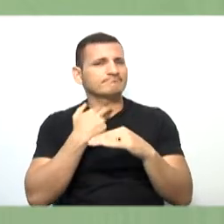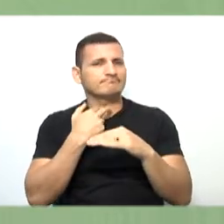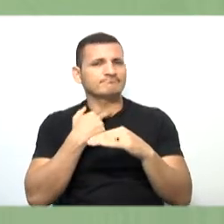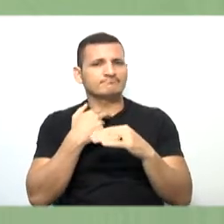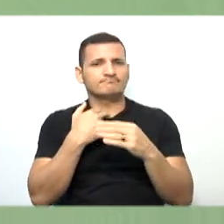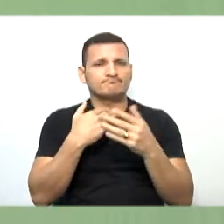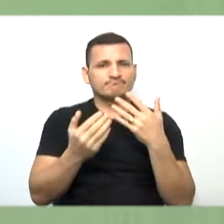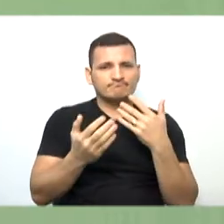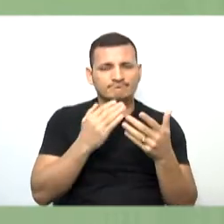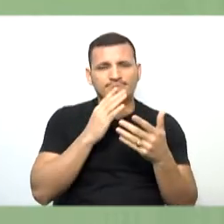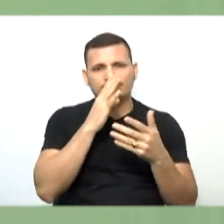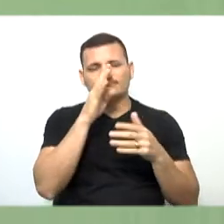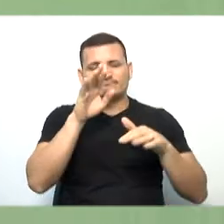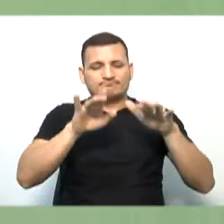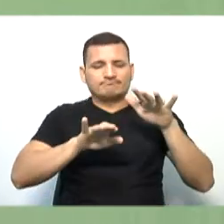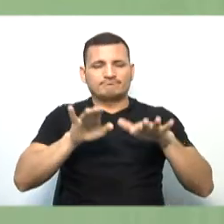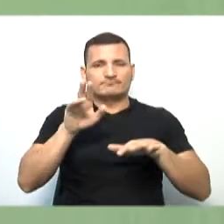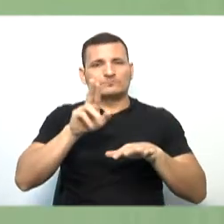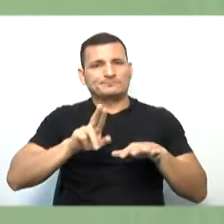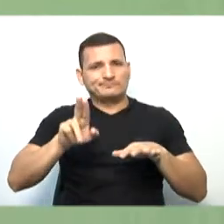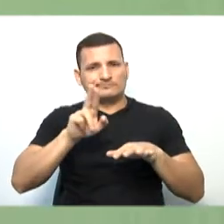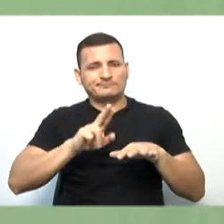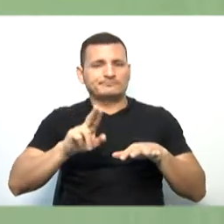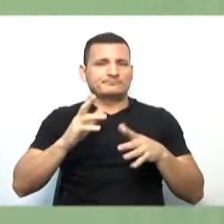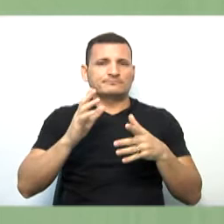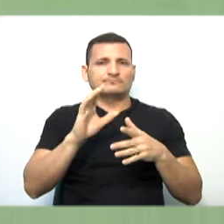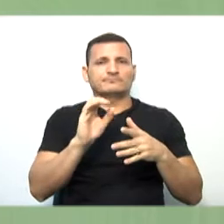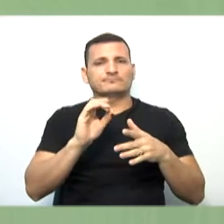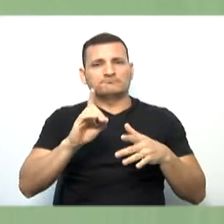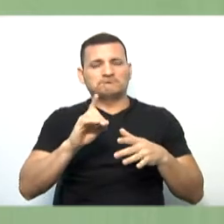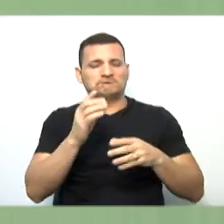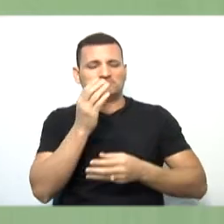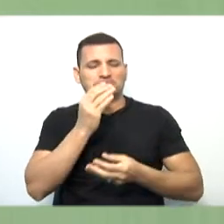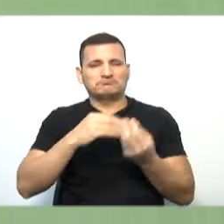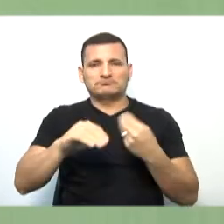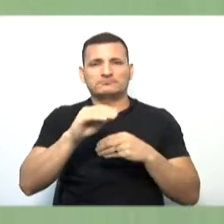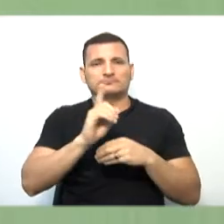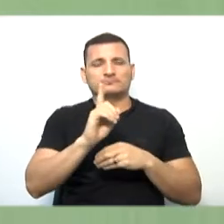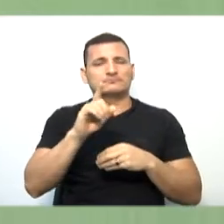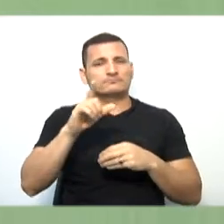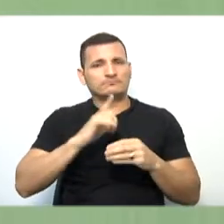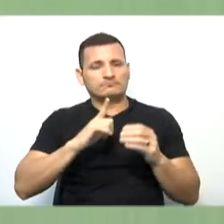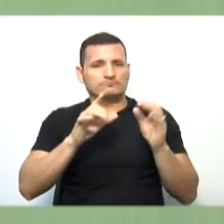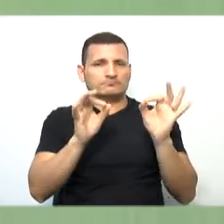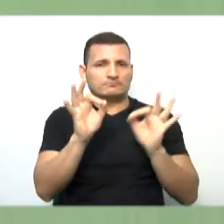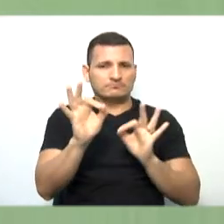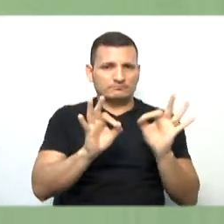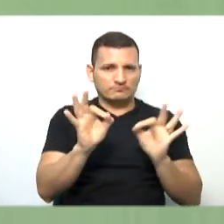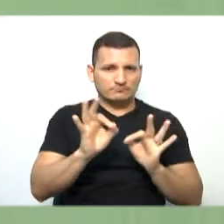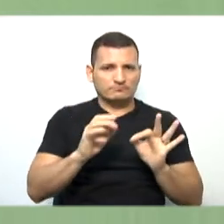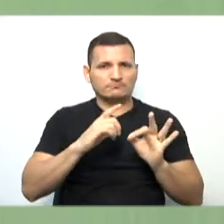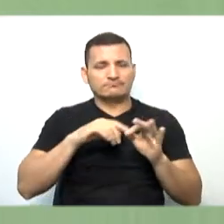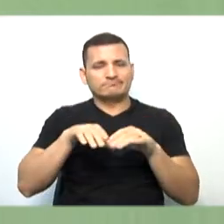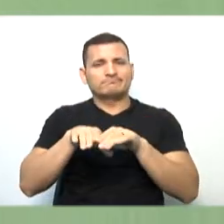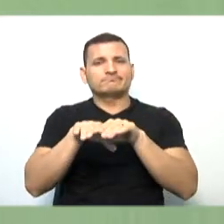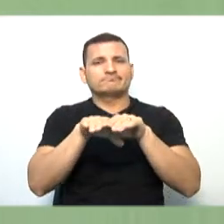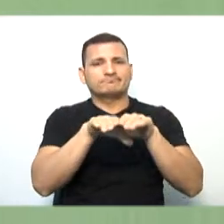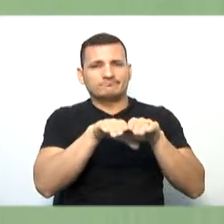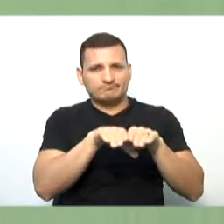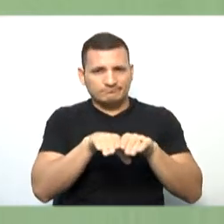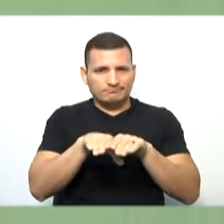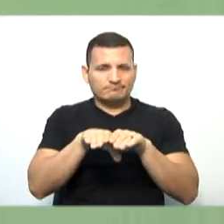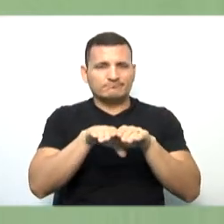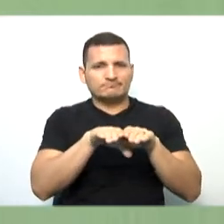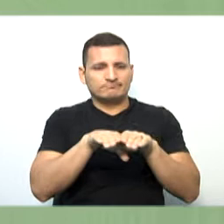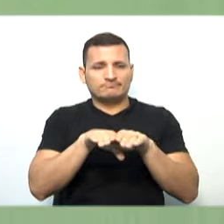ficar utilizando códigos de qualquer maneira. Tudo tem uma organização, existe um padrão. E